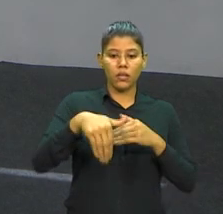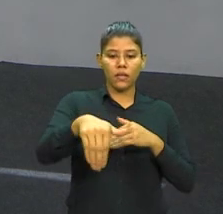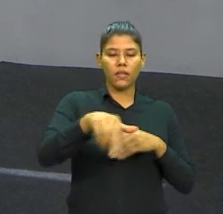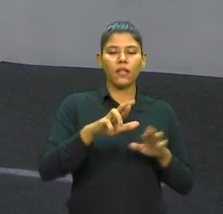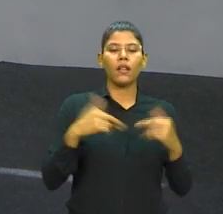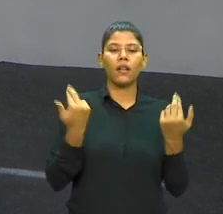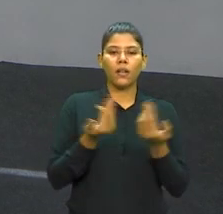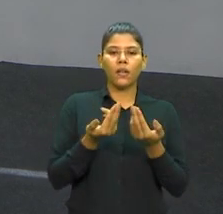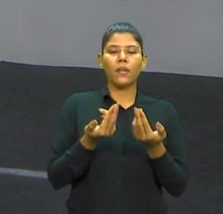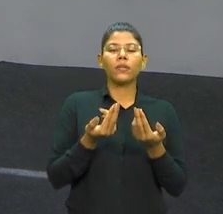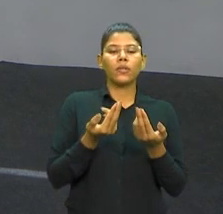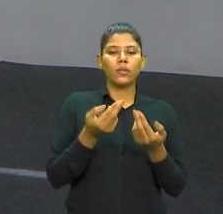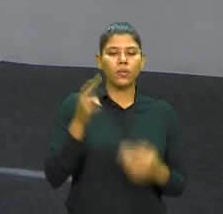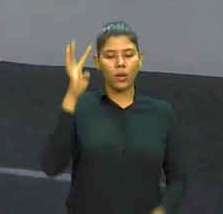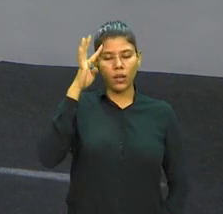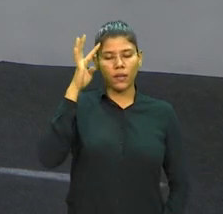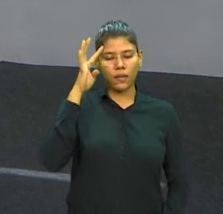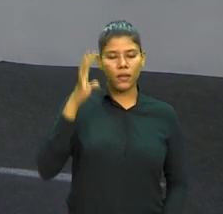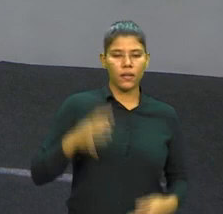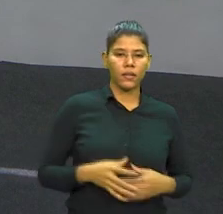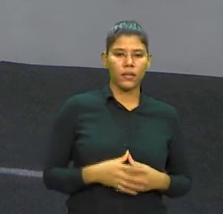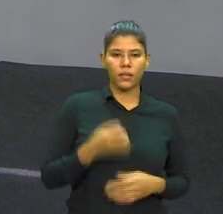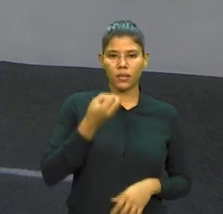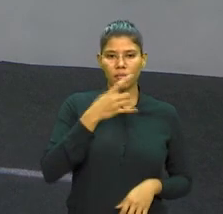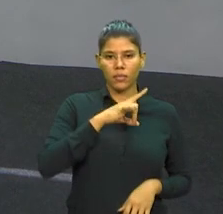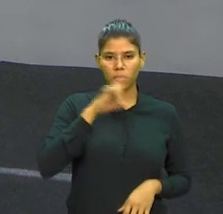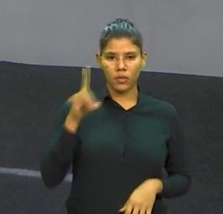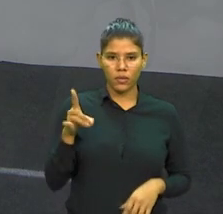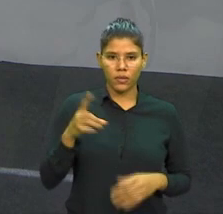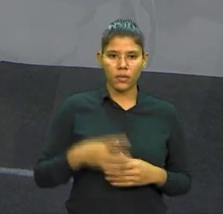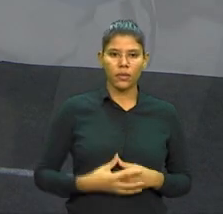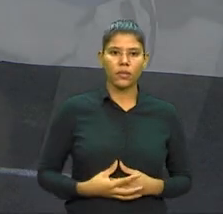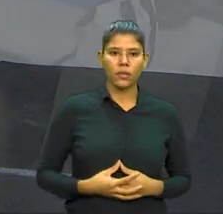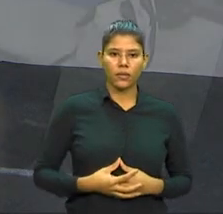plenária desta quarta-feira bom dia para você